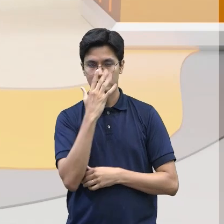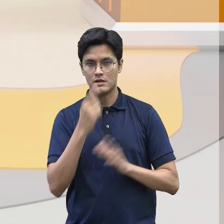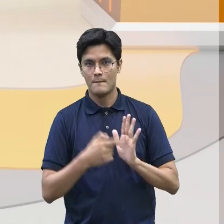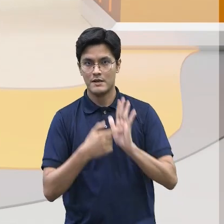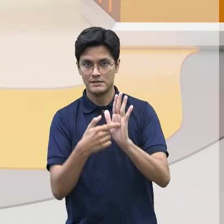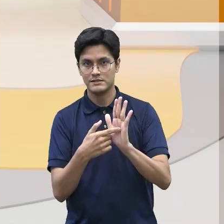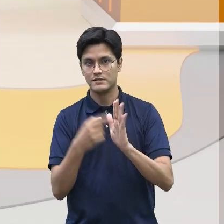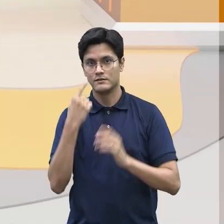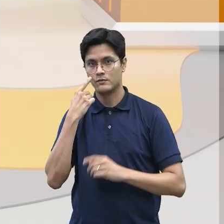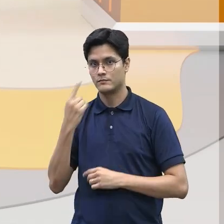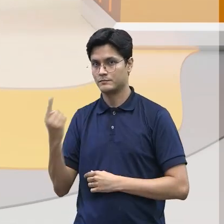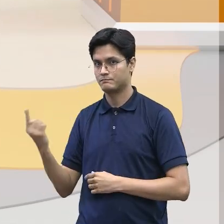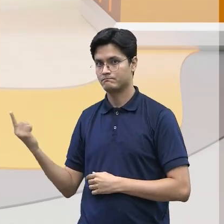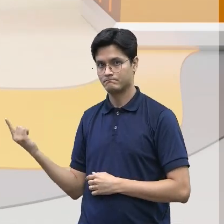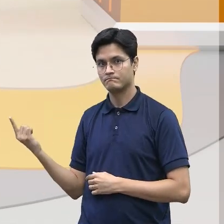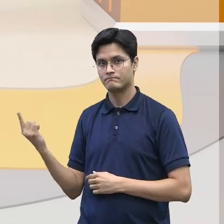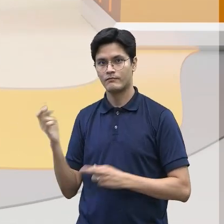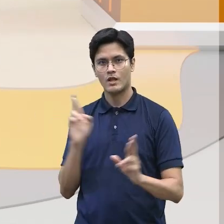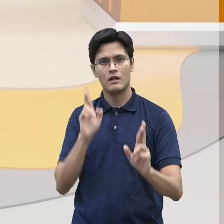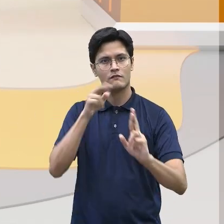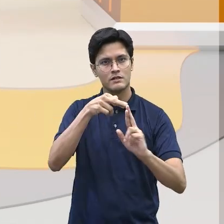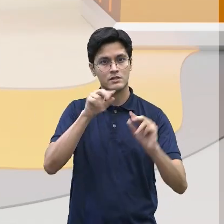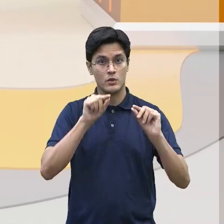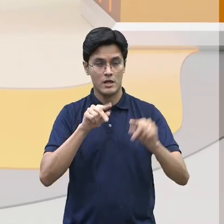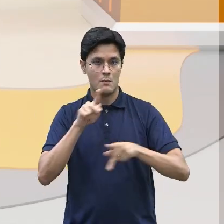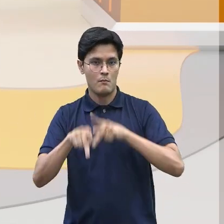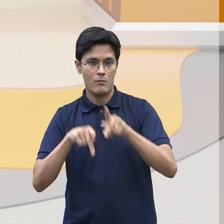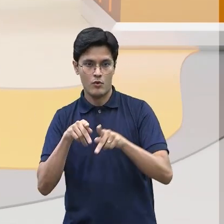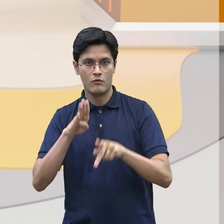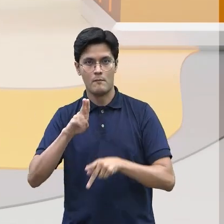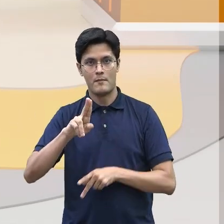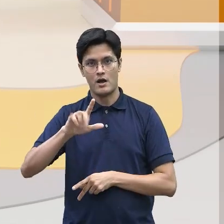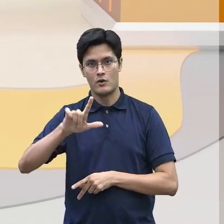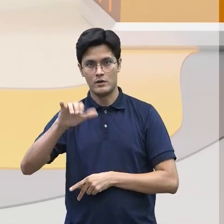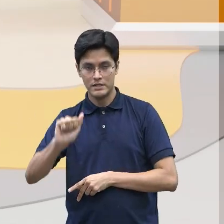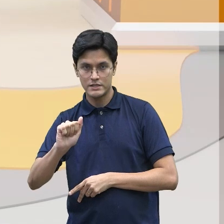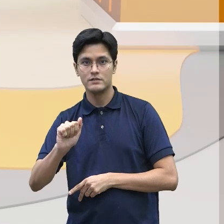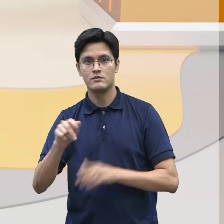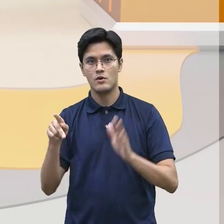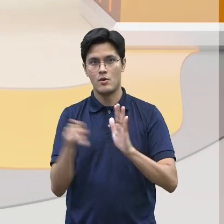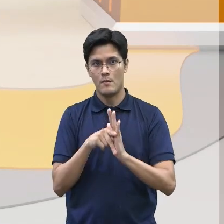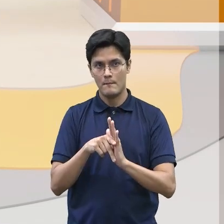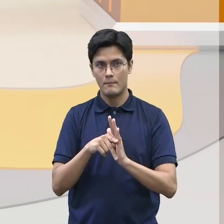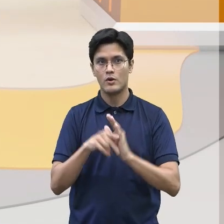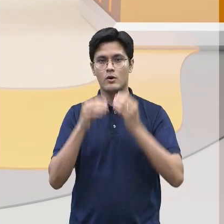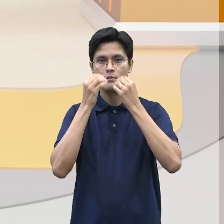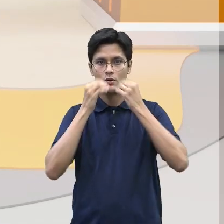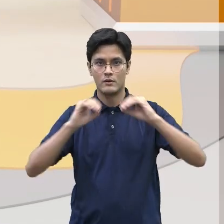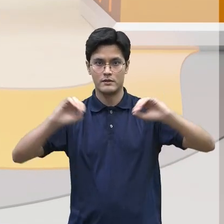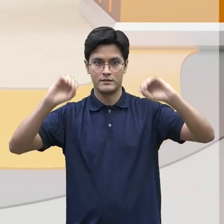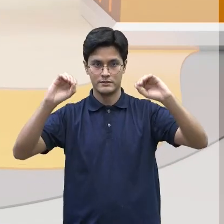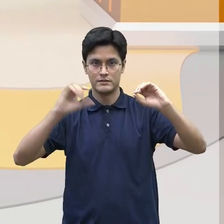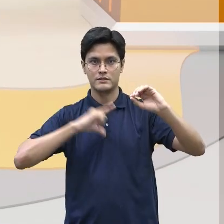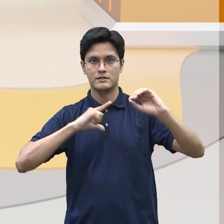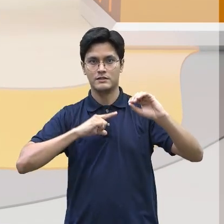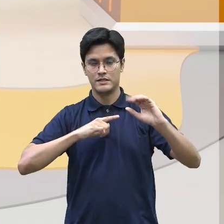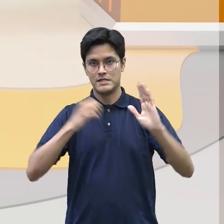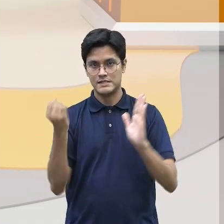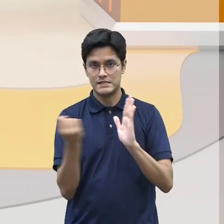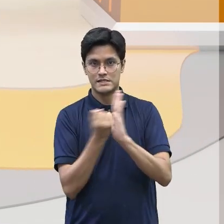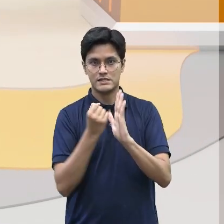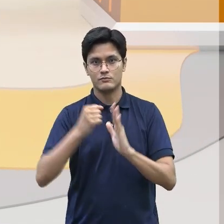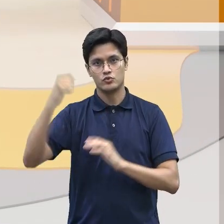faz referência ao povo Baule, da Costa do Marfim. São máscaras redondas que simbolizam o sol